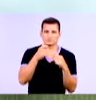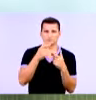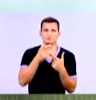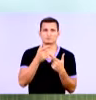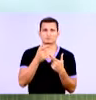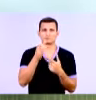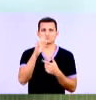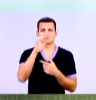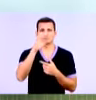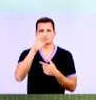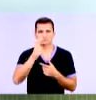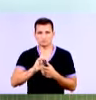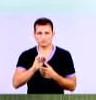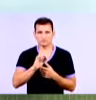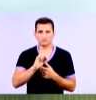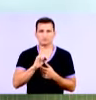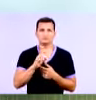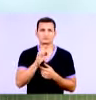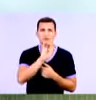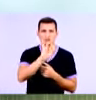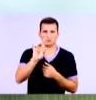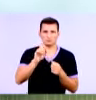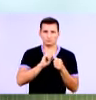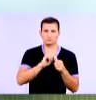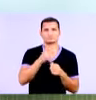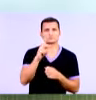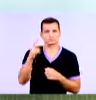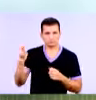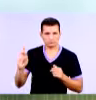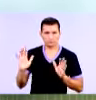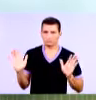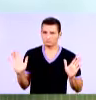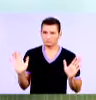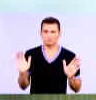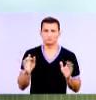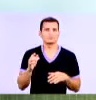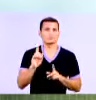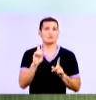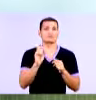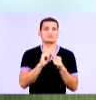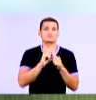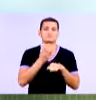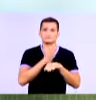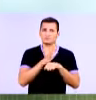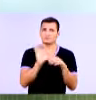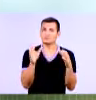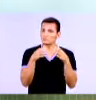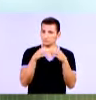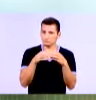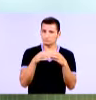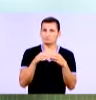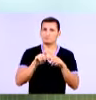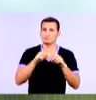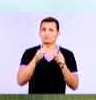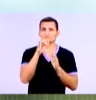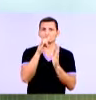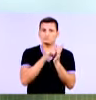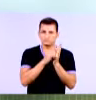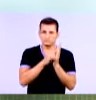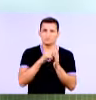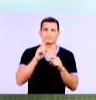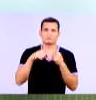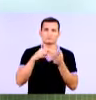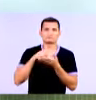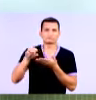o CD, isso cada um faz o seu, né? Então nós não vamos fazer uma atividade coletiva aqui, mas baixar o arquivo e